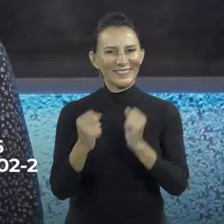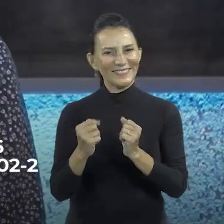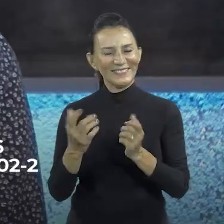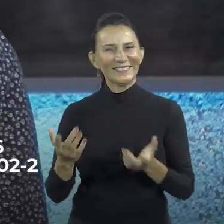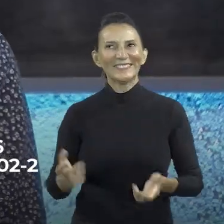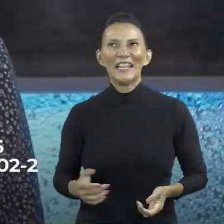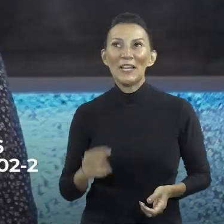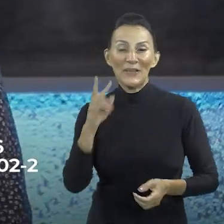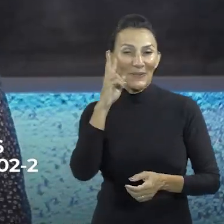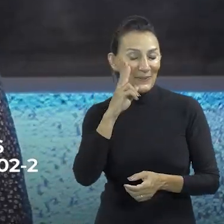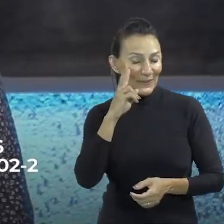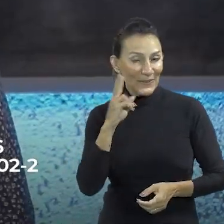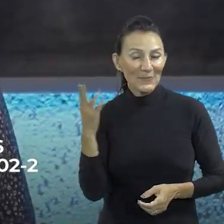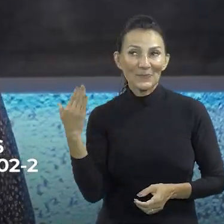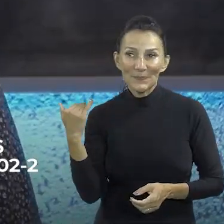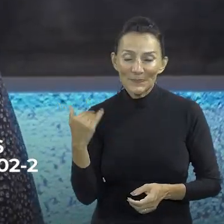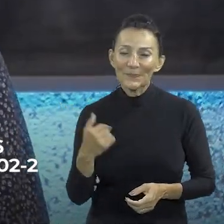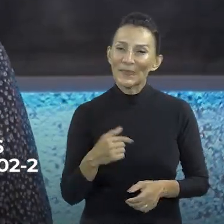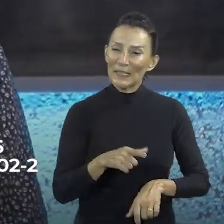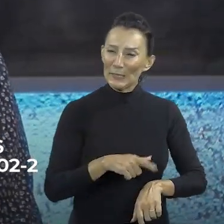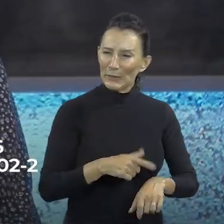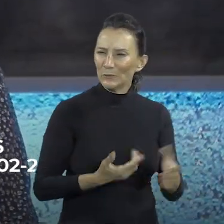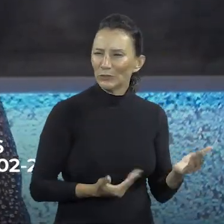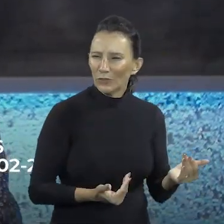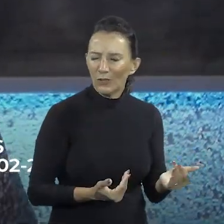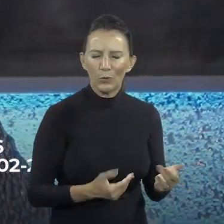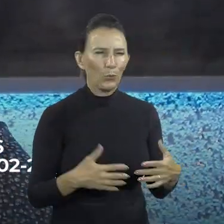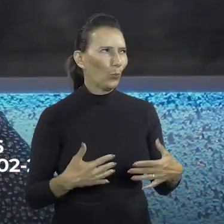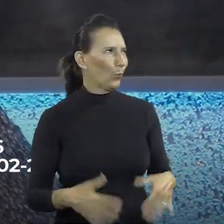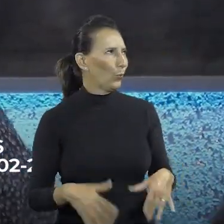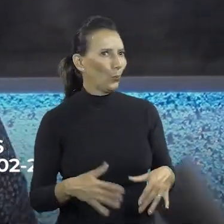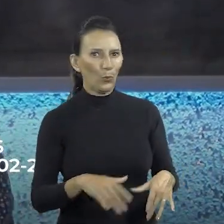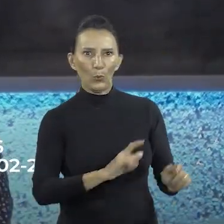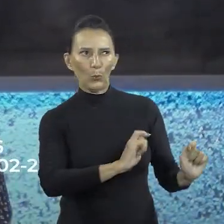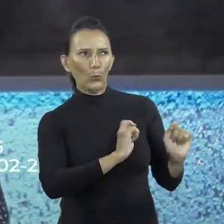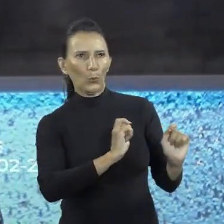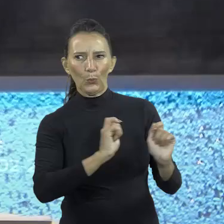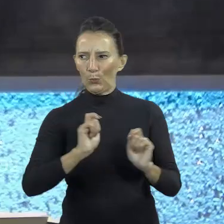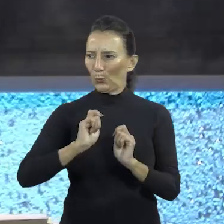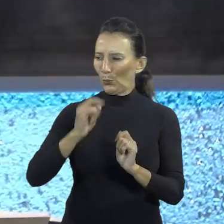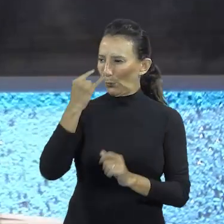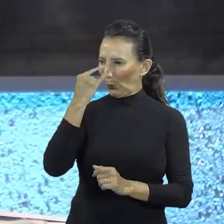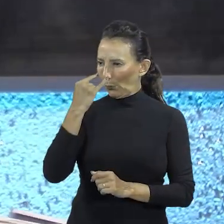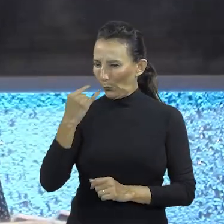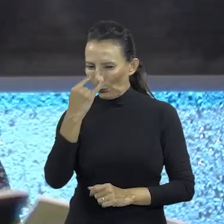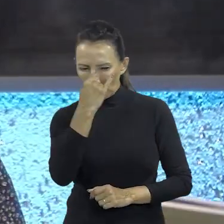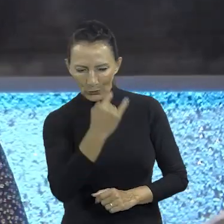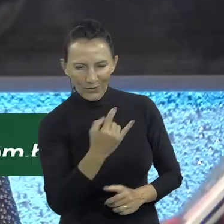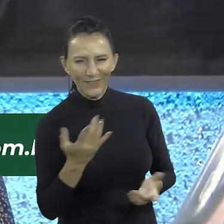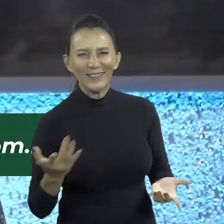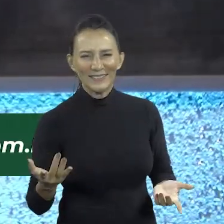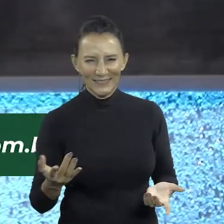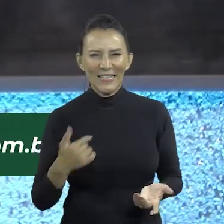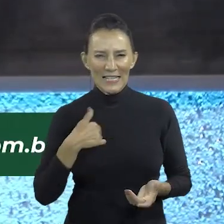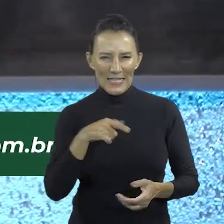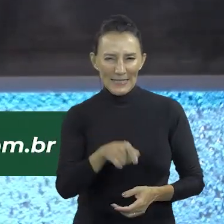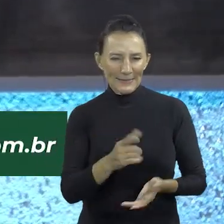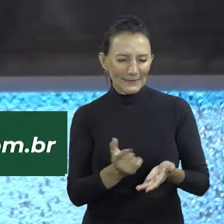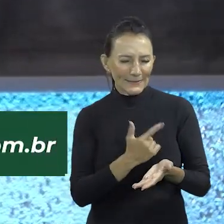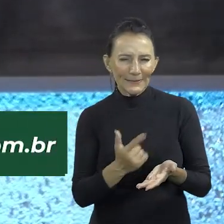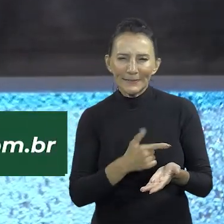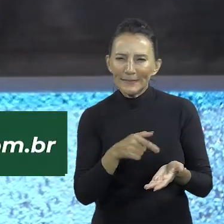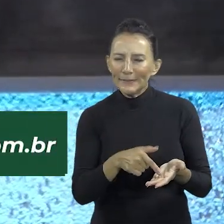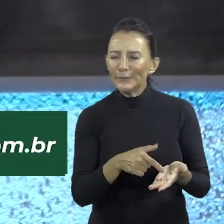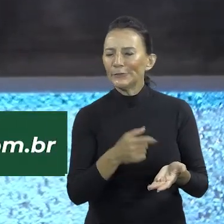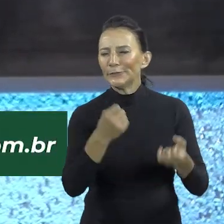que na juventude, quantas tentações. Esse livro aqui, Tentações, eu falo sobre isso. Quantas tentações